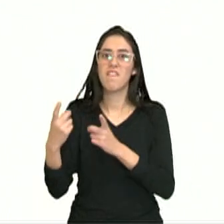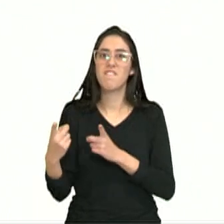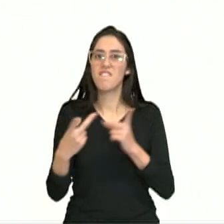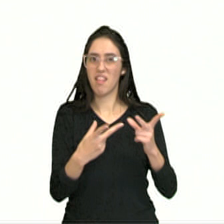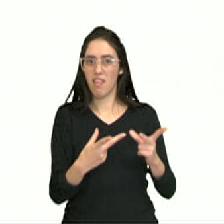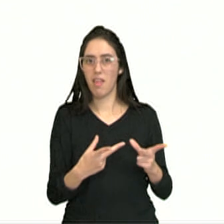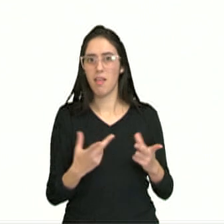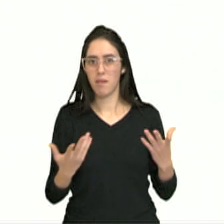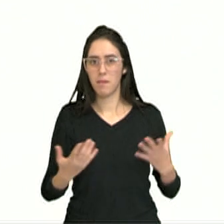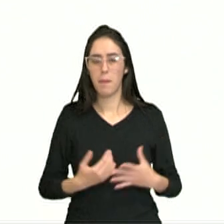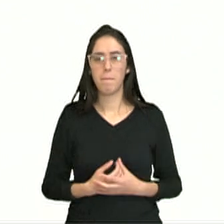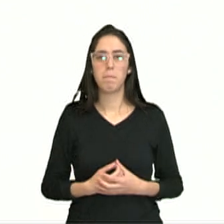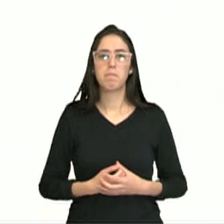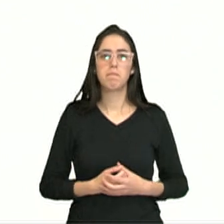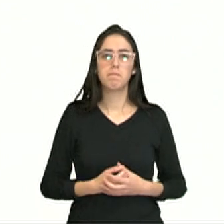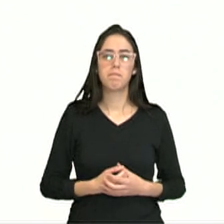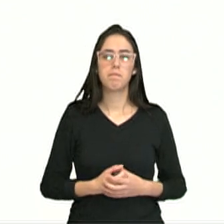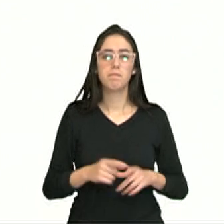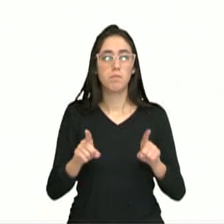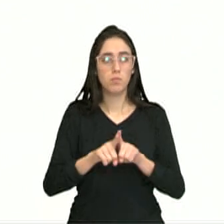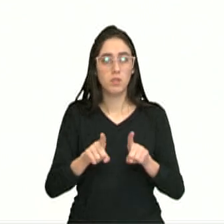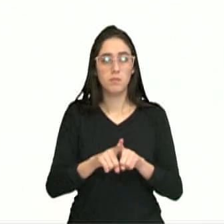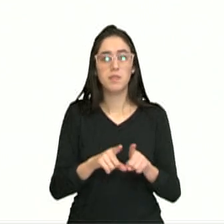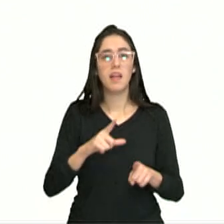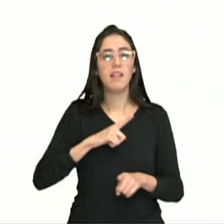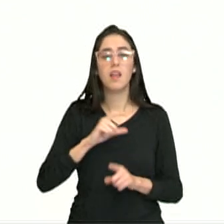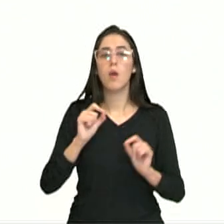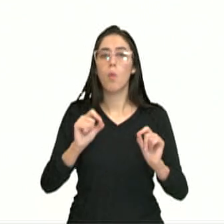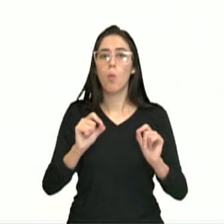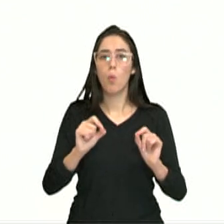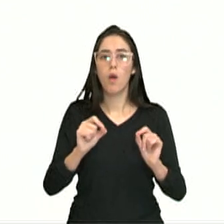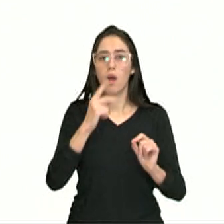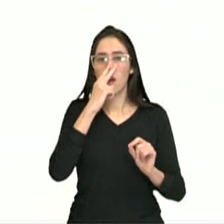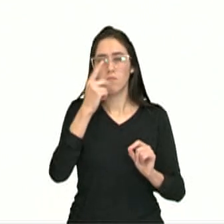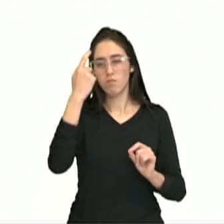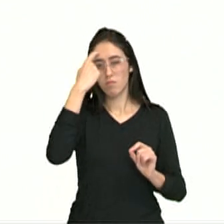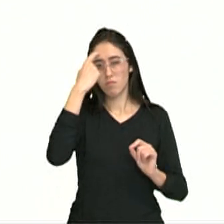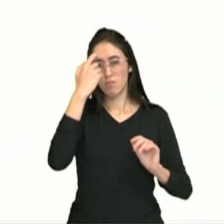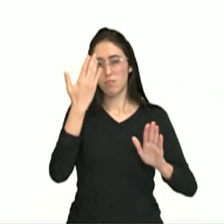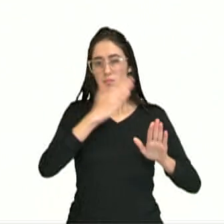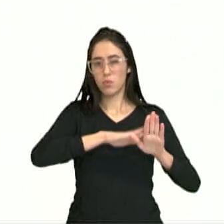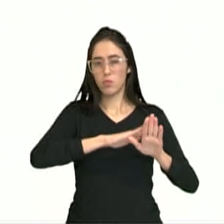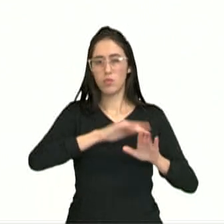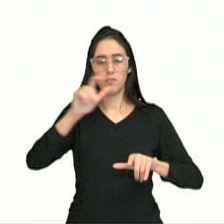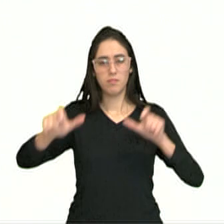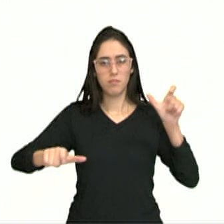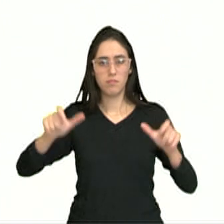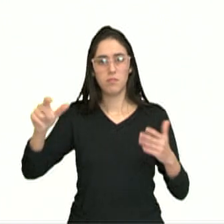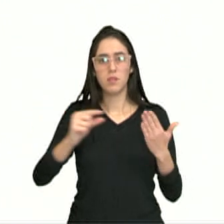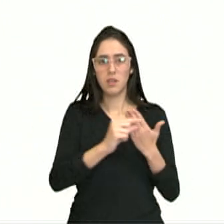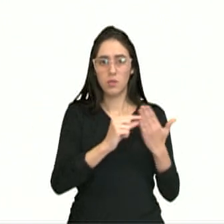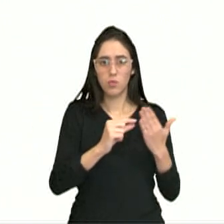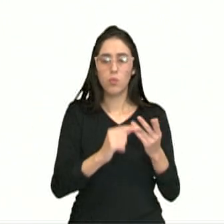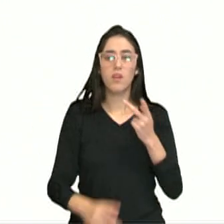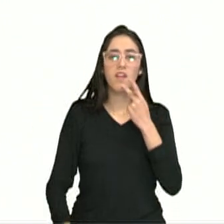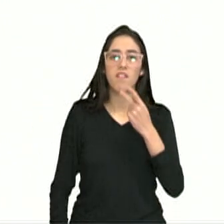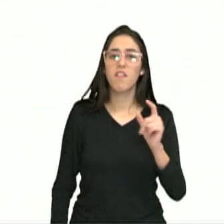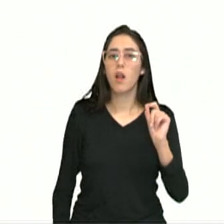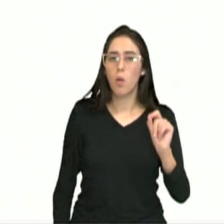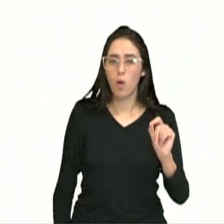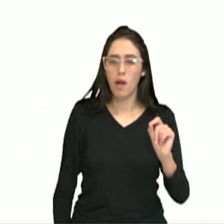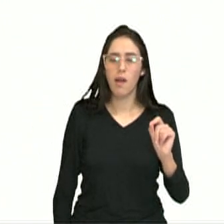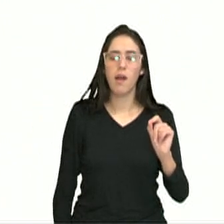vendido. Ele é produzido também com uma certa ideologia, então os autores vão discutir que